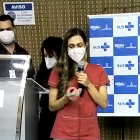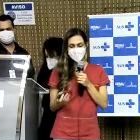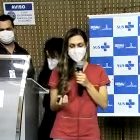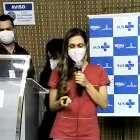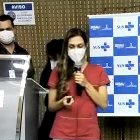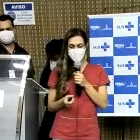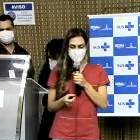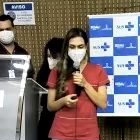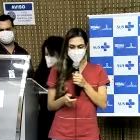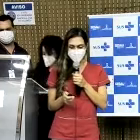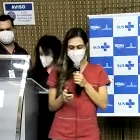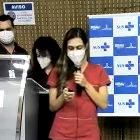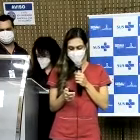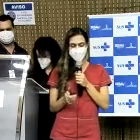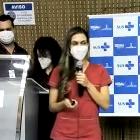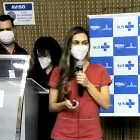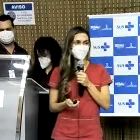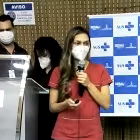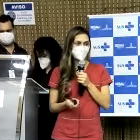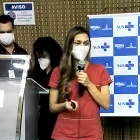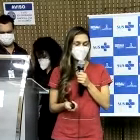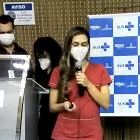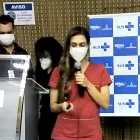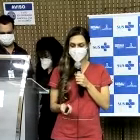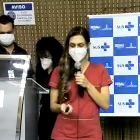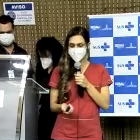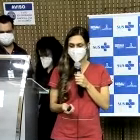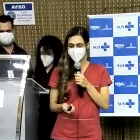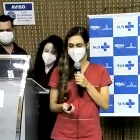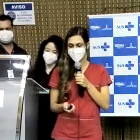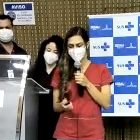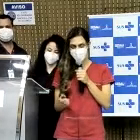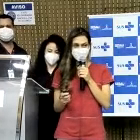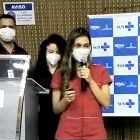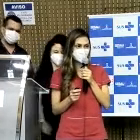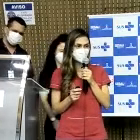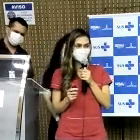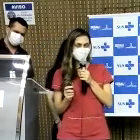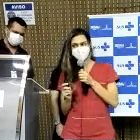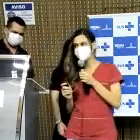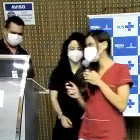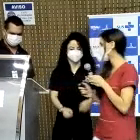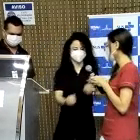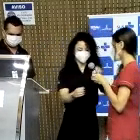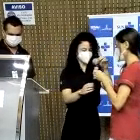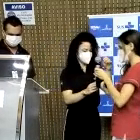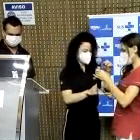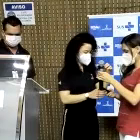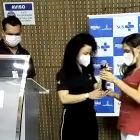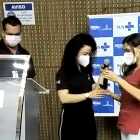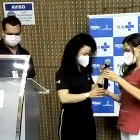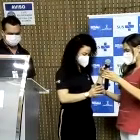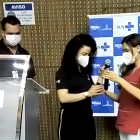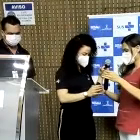sendo 100% de cura e 100% dos exames de contato. Eu vou passar para a enfermeira Bruna.